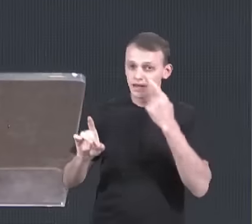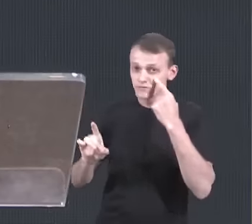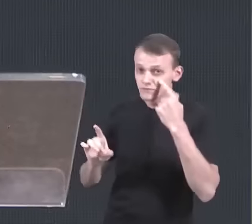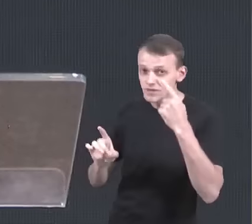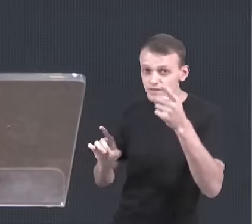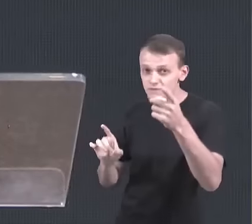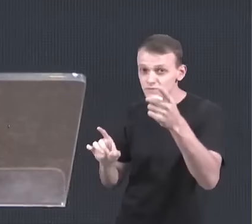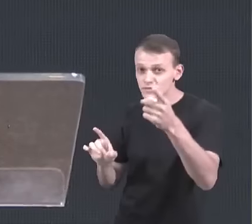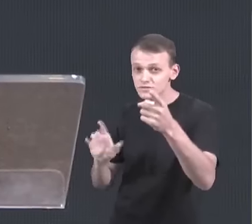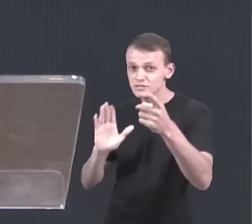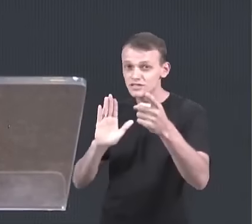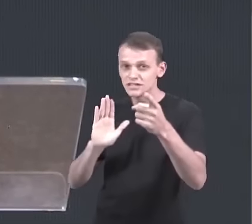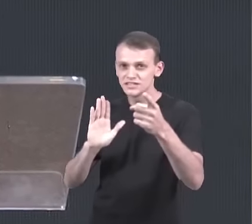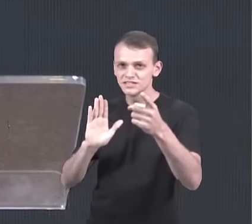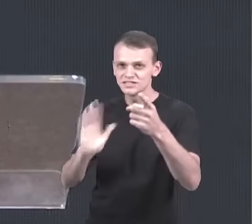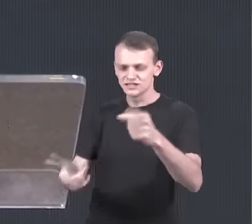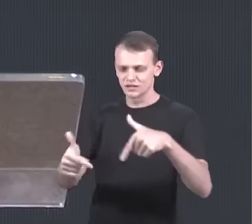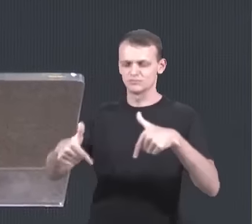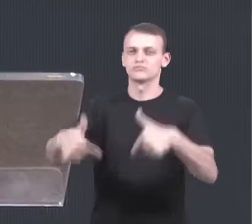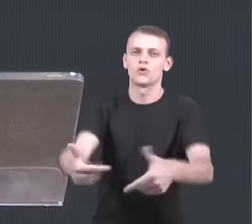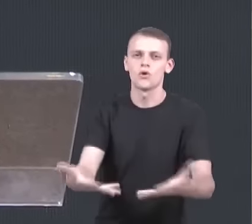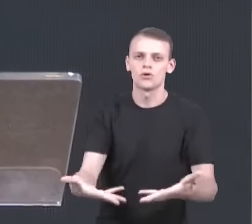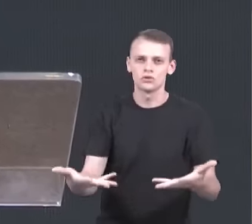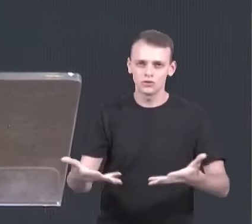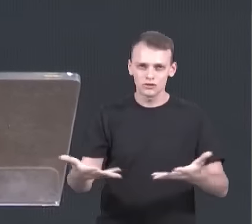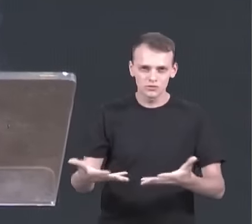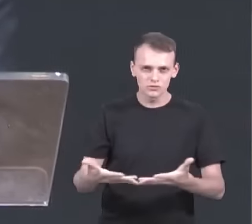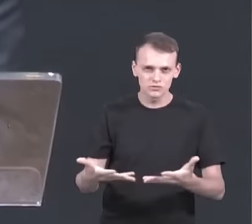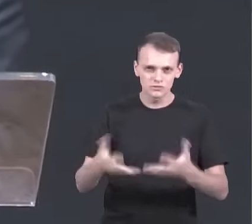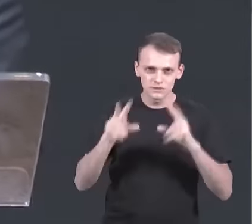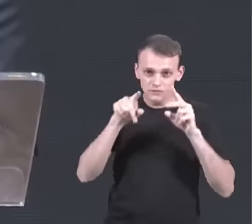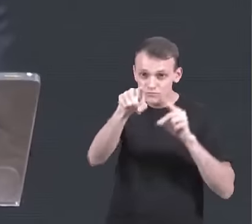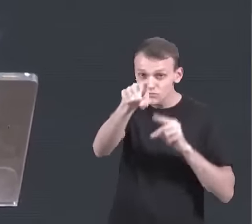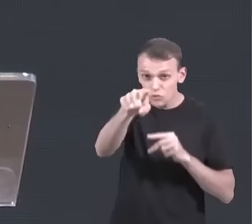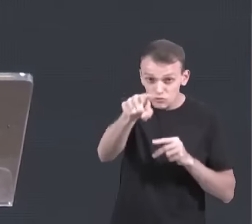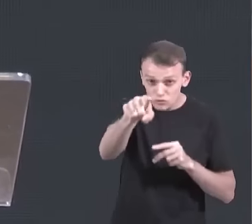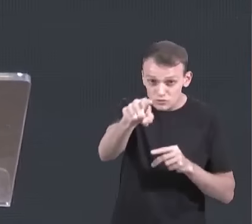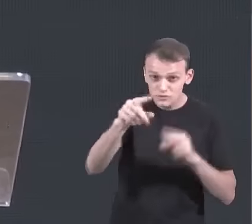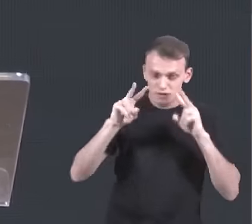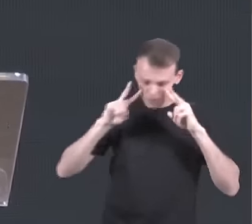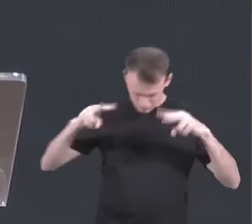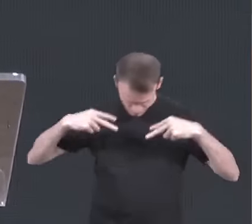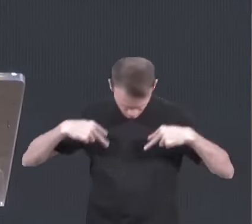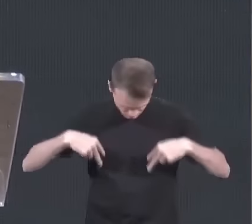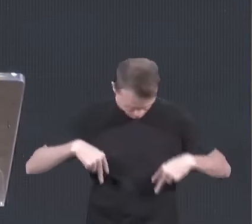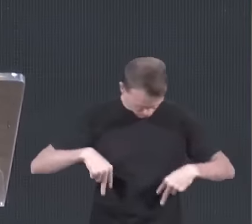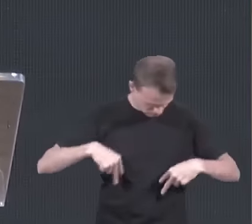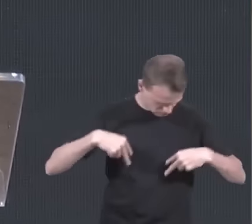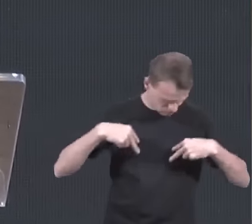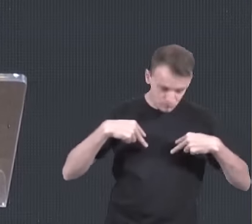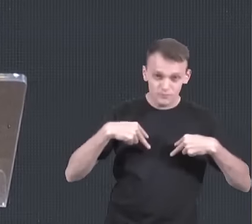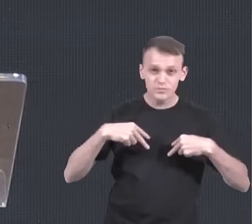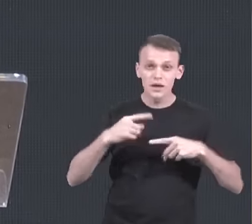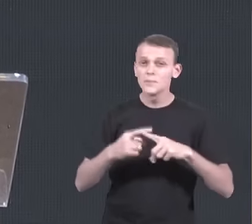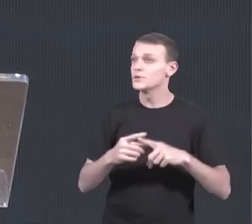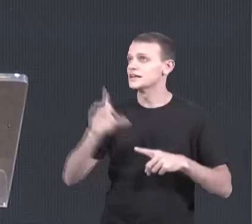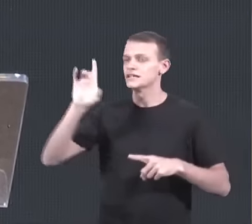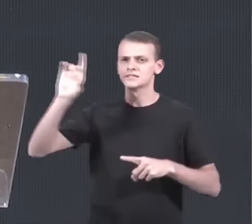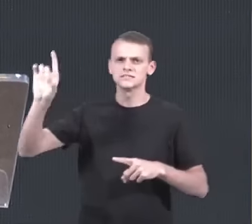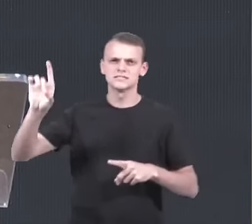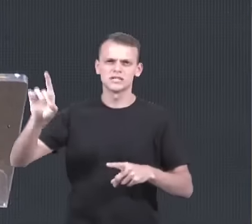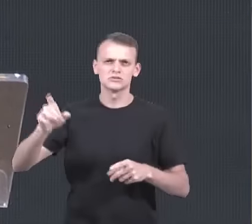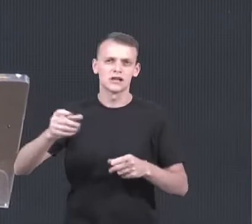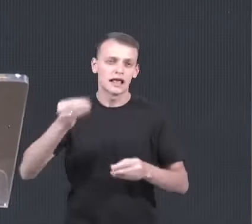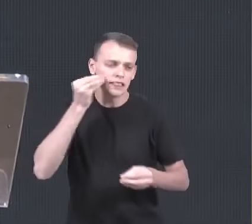onde você foi atacado até hoje e encontre o seu poder. Deus não tenta ninguém, mas